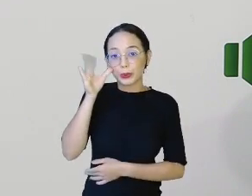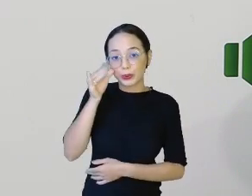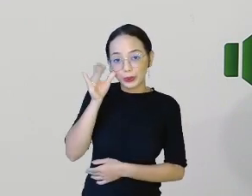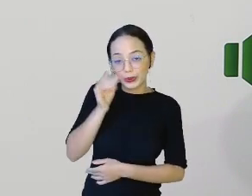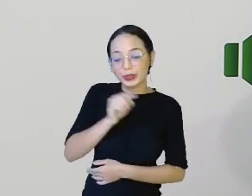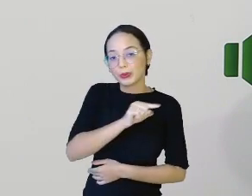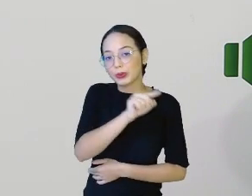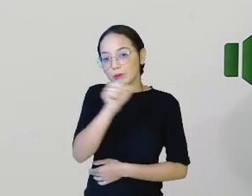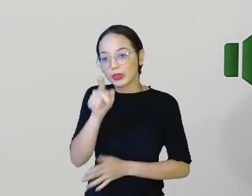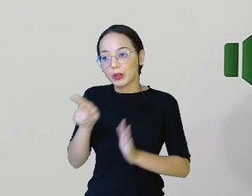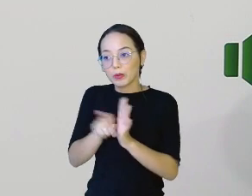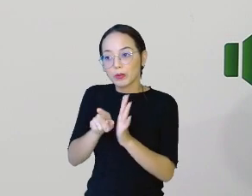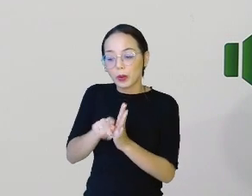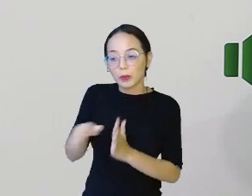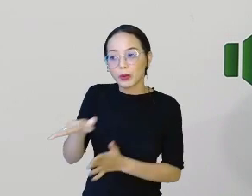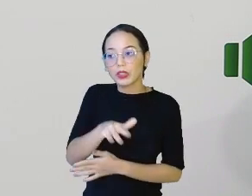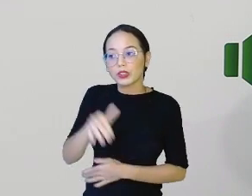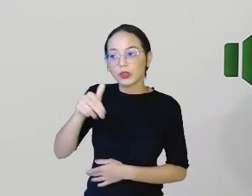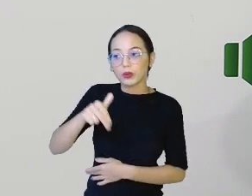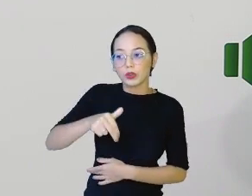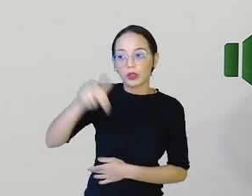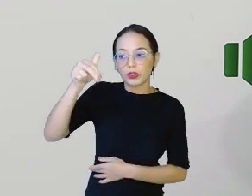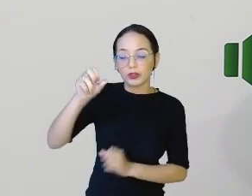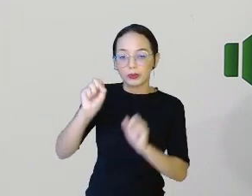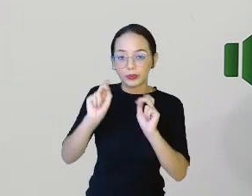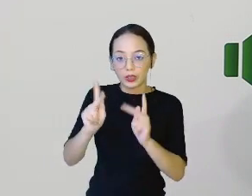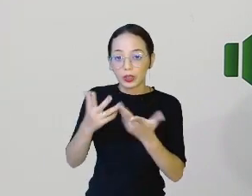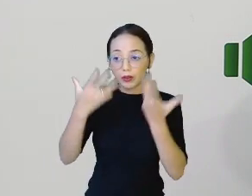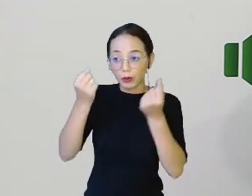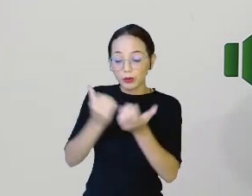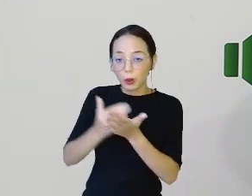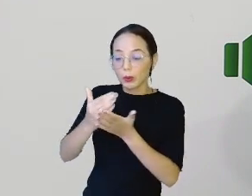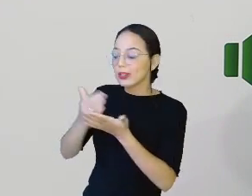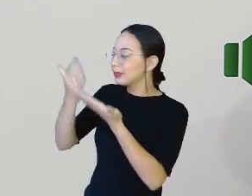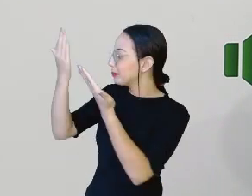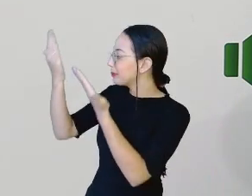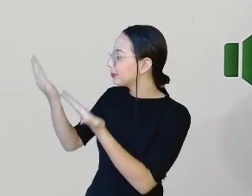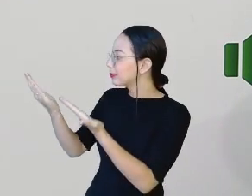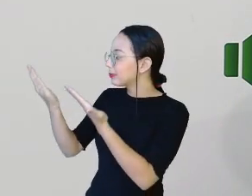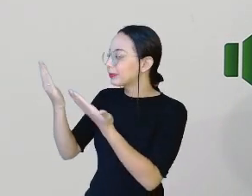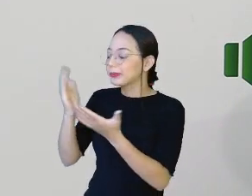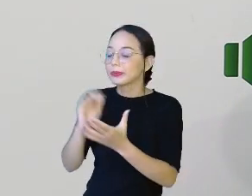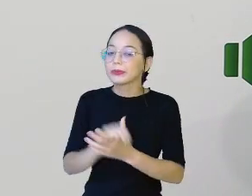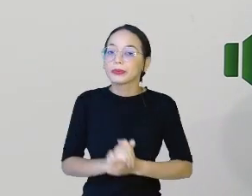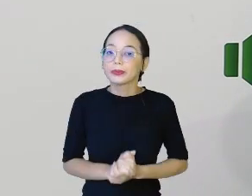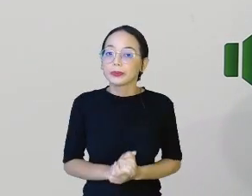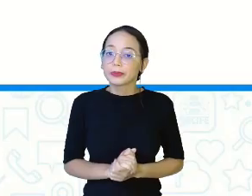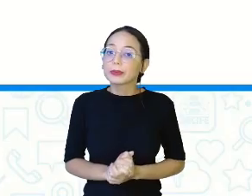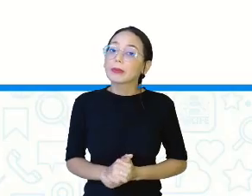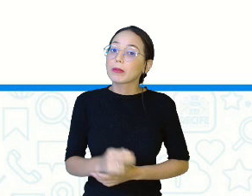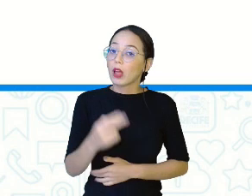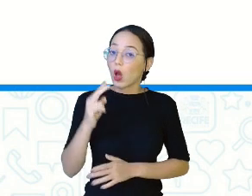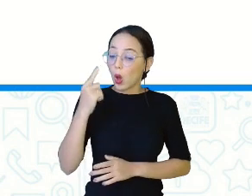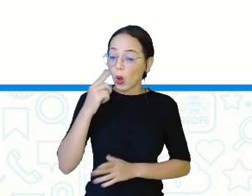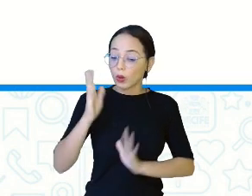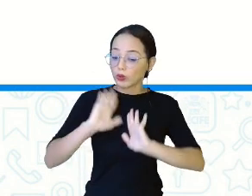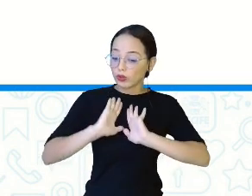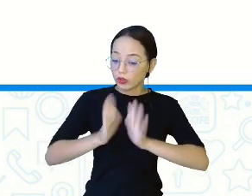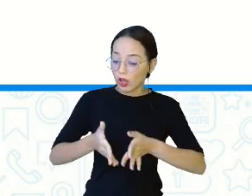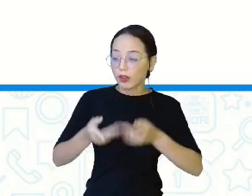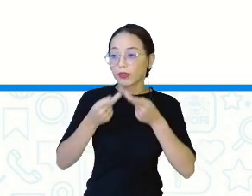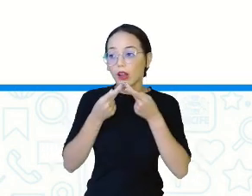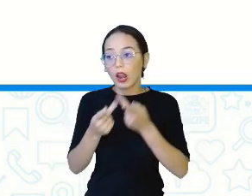curiosidade da região norte. Vamos começar lendo aqui comigo? Apesar de ser, foi o que eu falei agorinha,